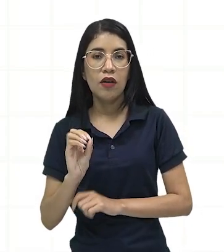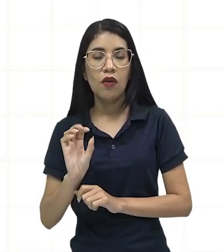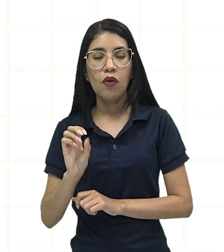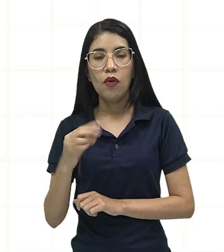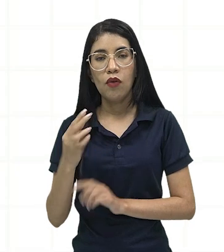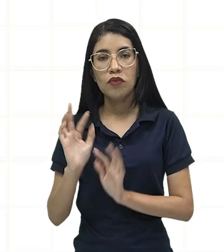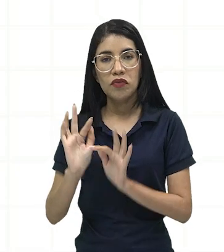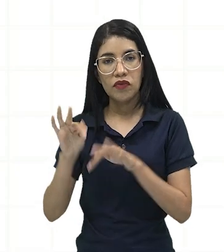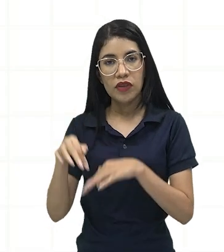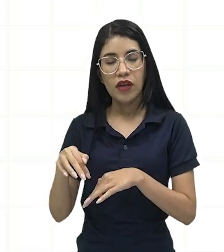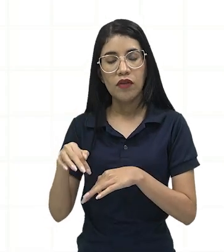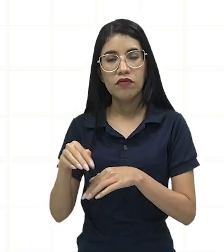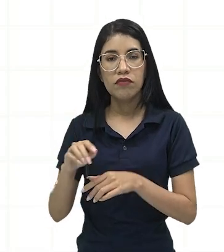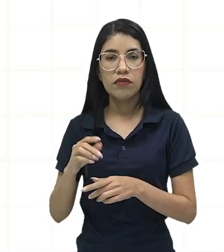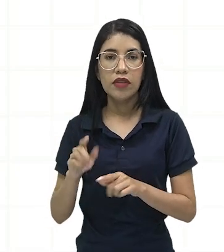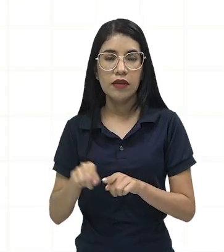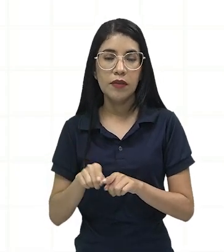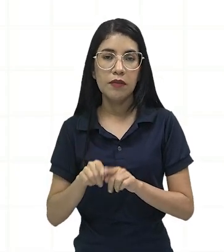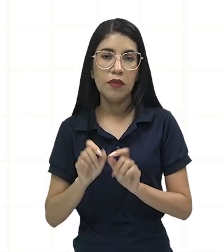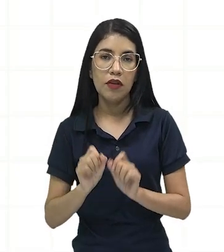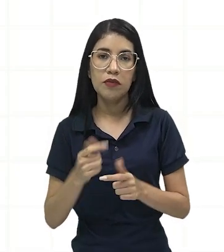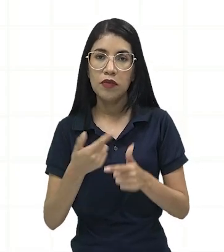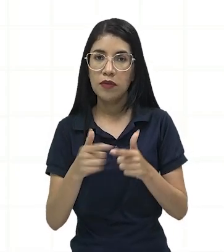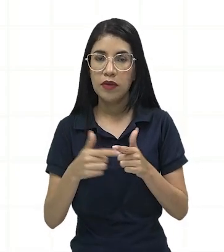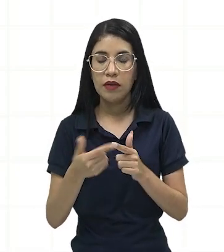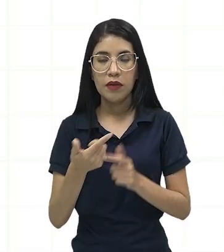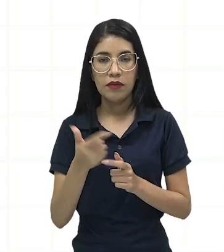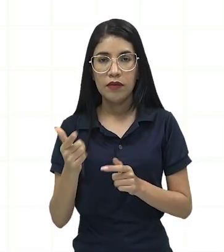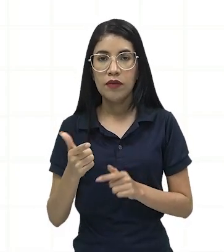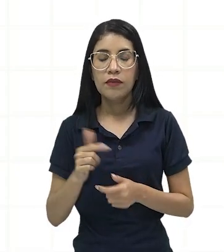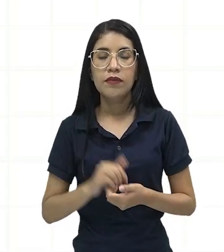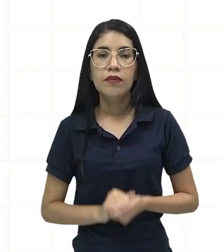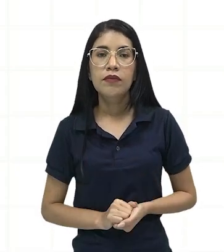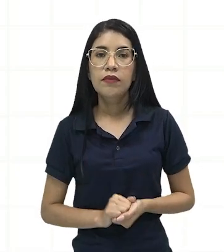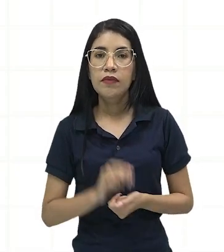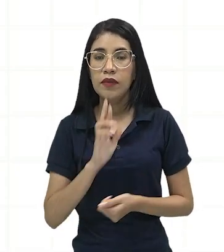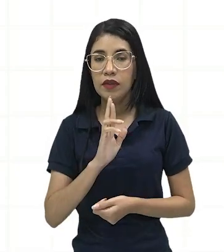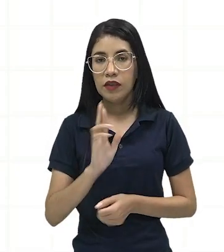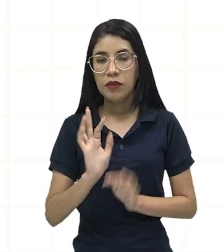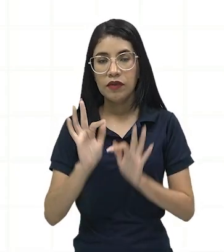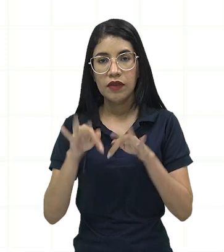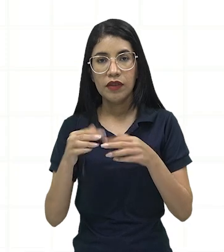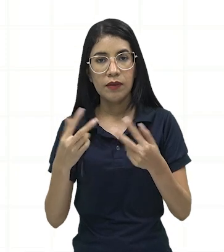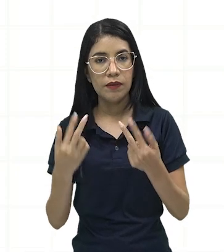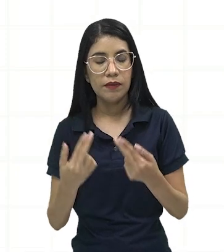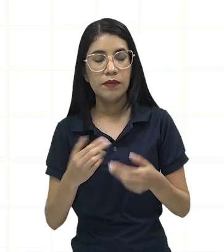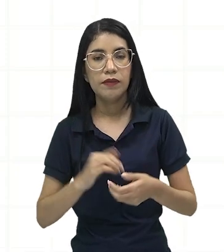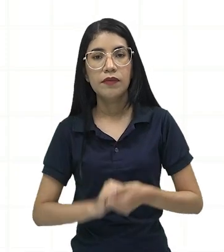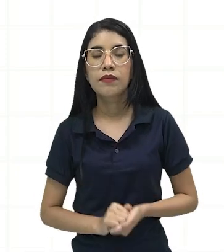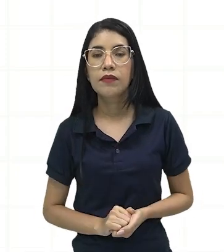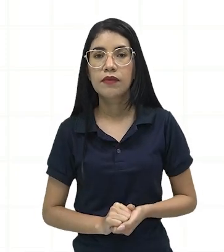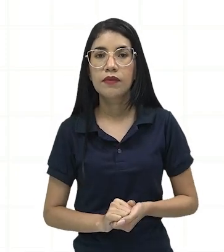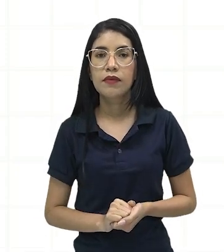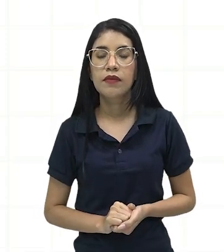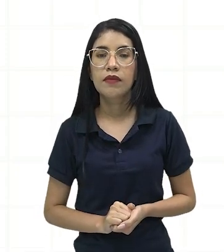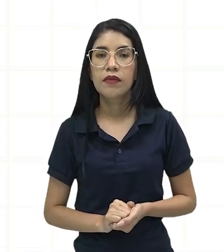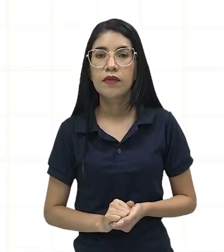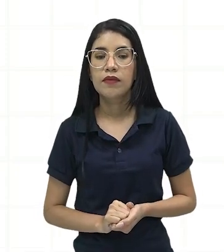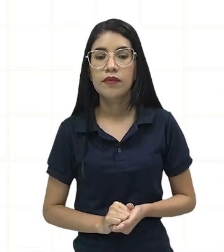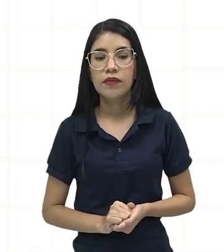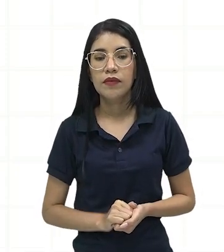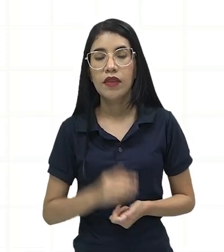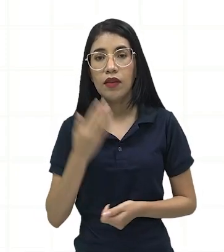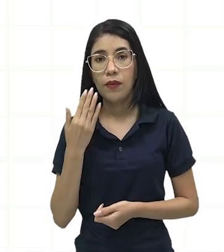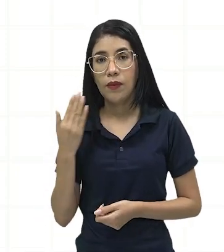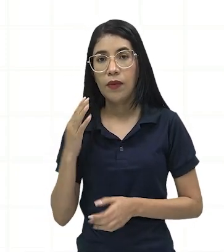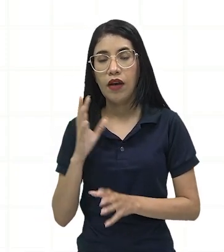essa quantidade de dias. Não tem problema aí, no caso, a ordem vai chegar no mesmo resultado, tá? E aqui o resultado que a gente